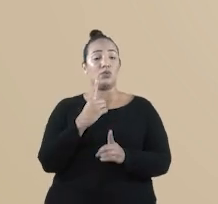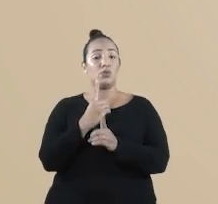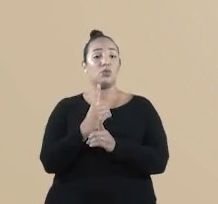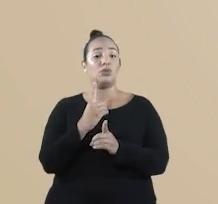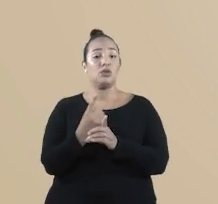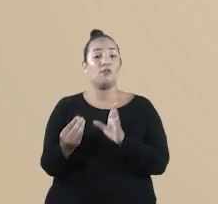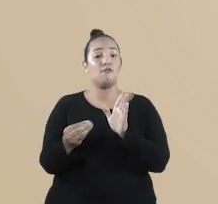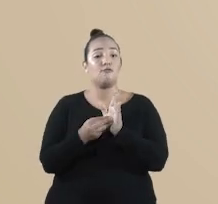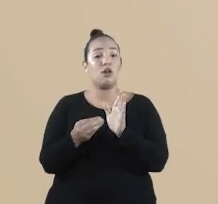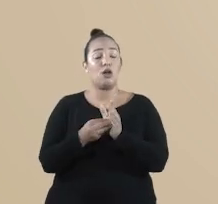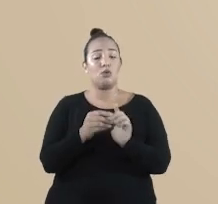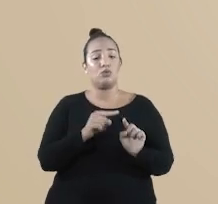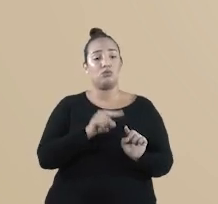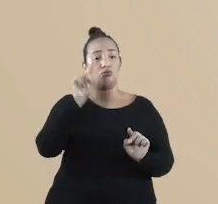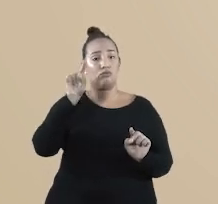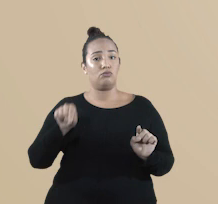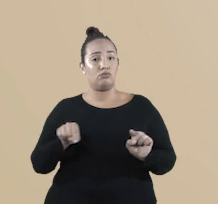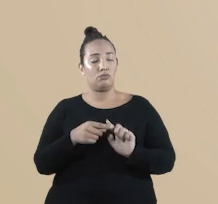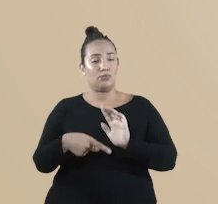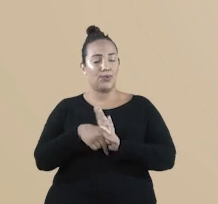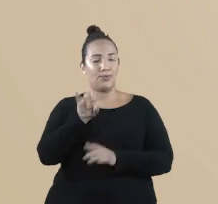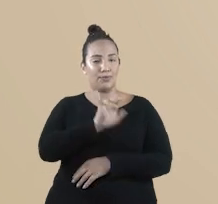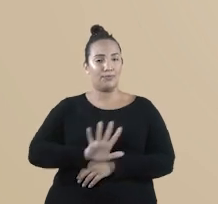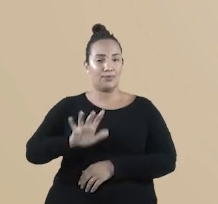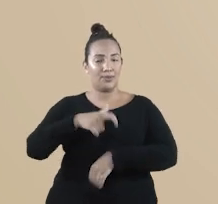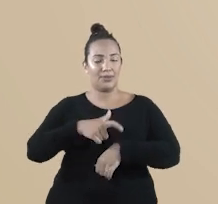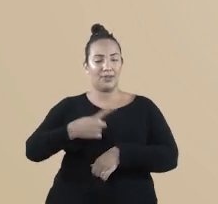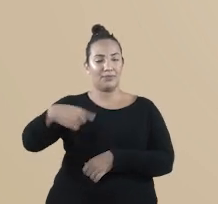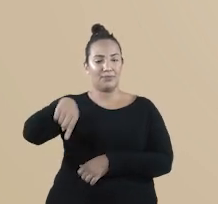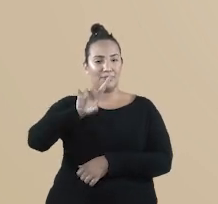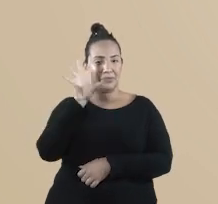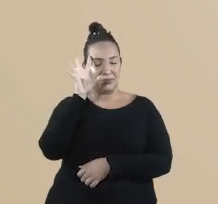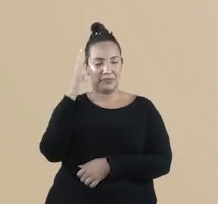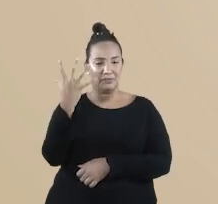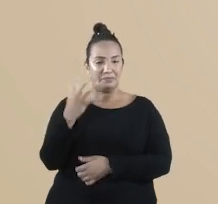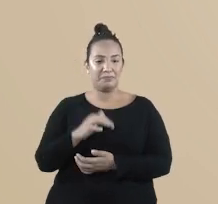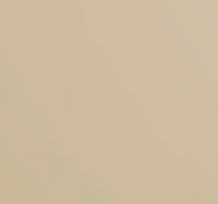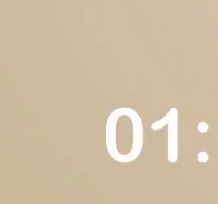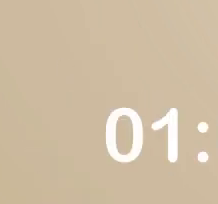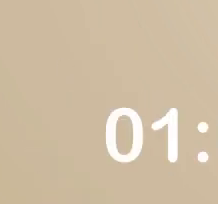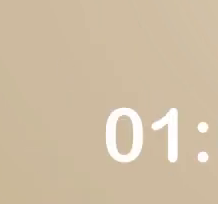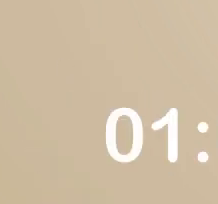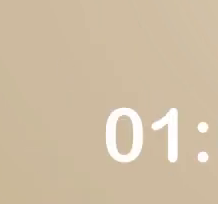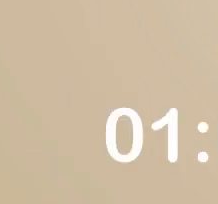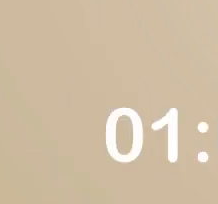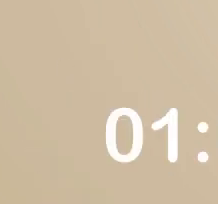o lado que falta no triângulo da sua telinha. Você tem um minutinho para resolver?